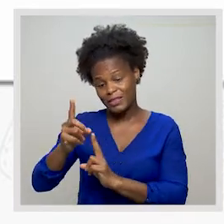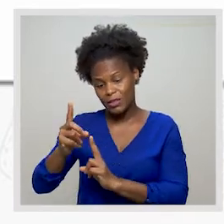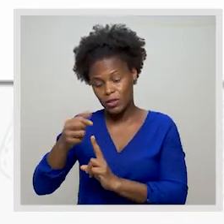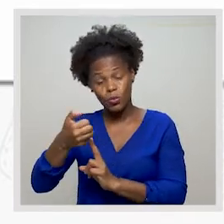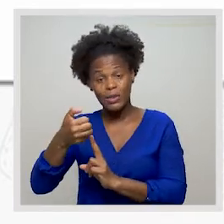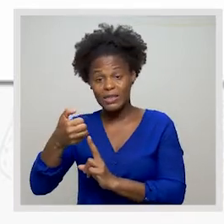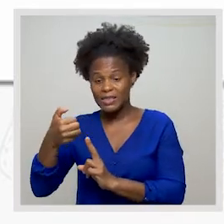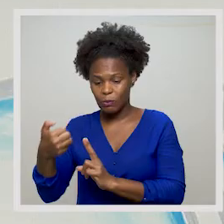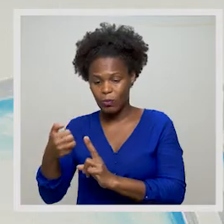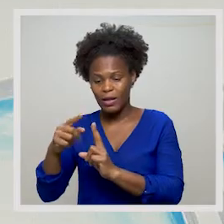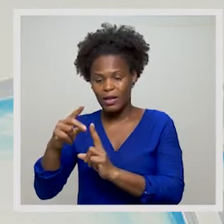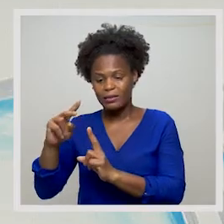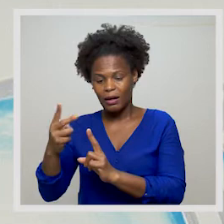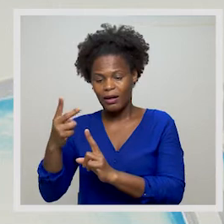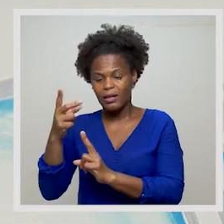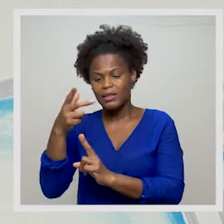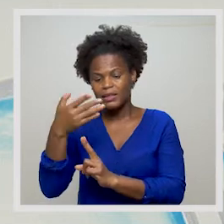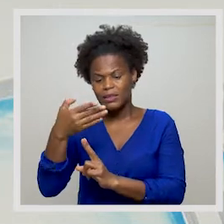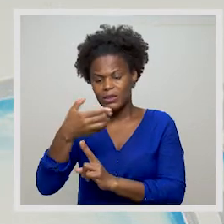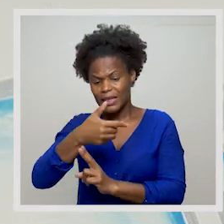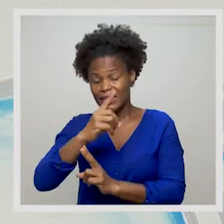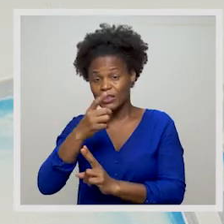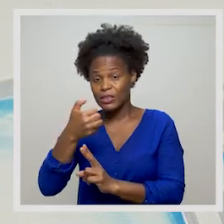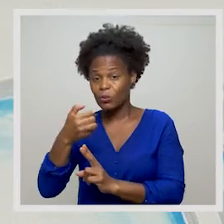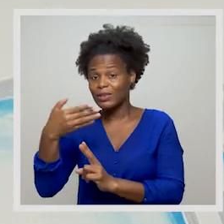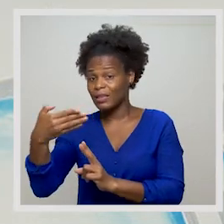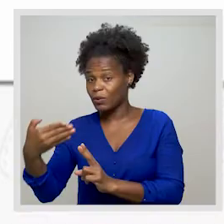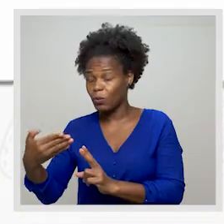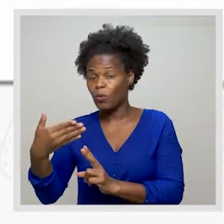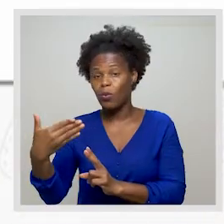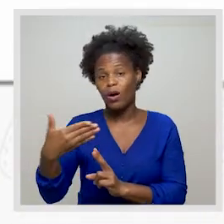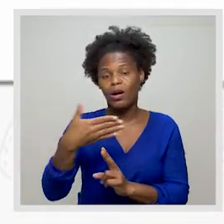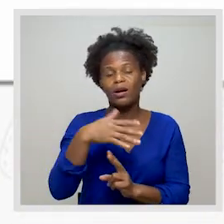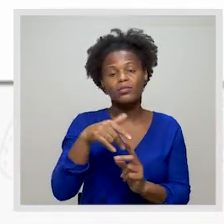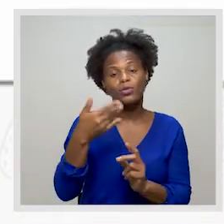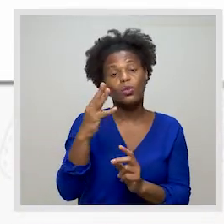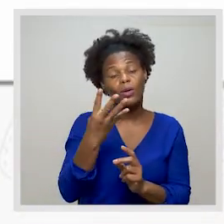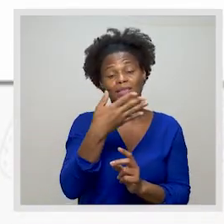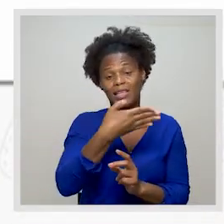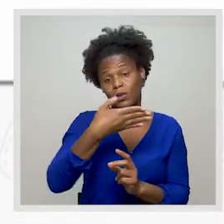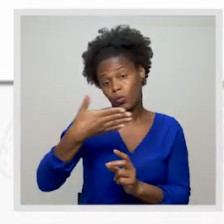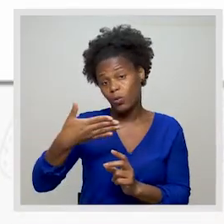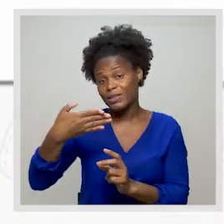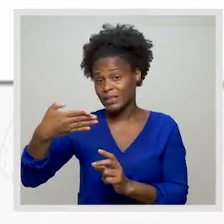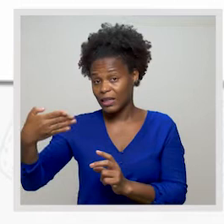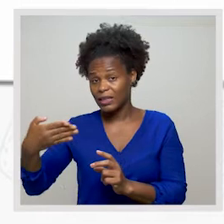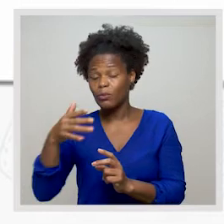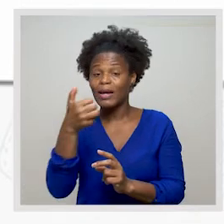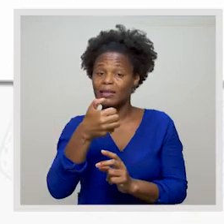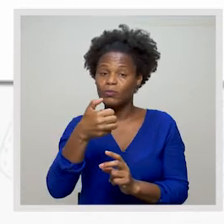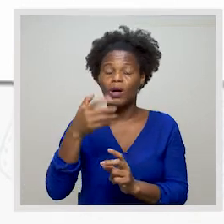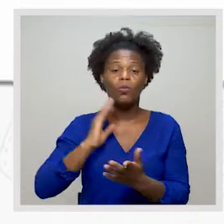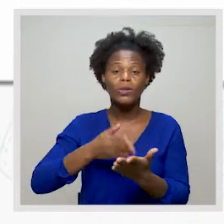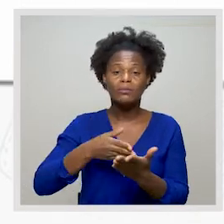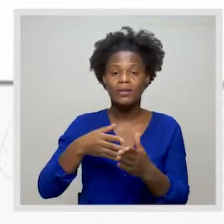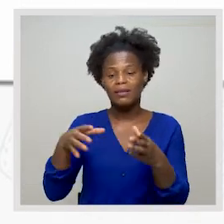a 65, a terceira classe, de 65 a 71, a quarta classe, 71 a 77 e a